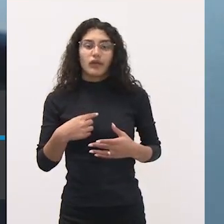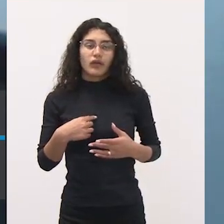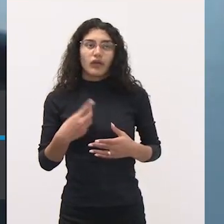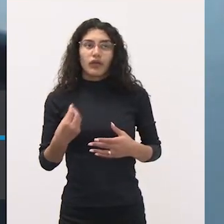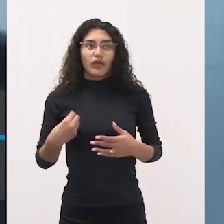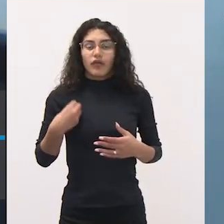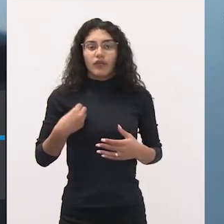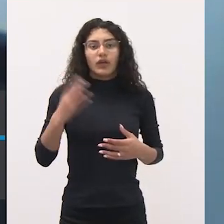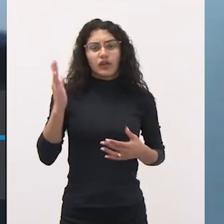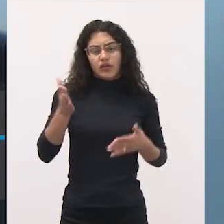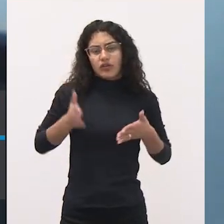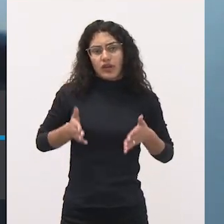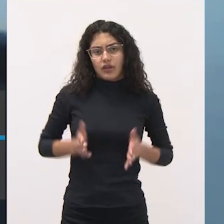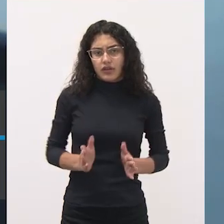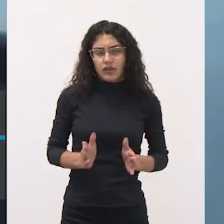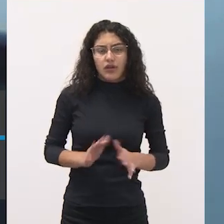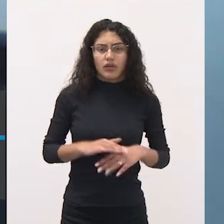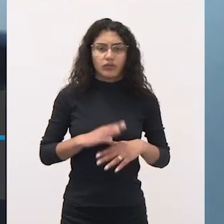né,